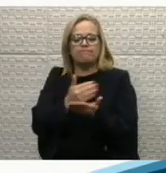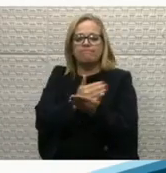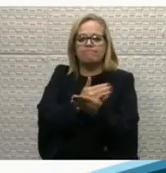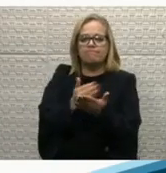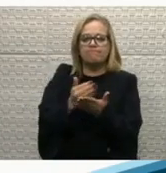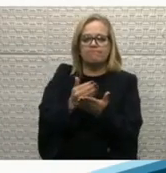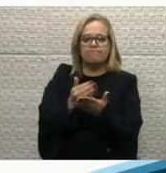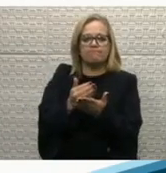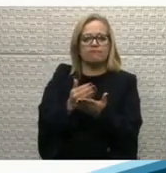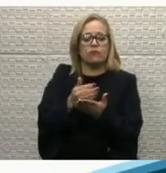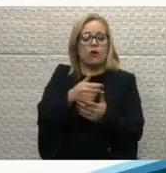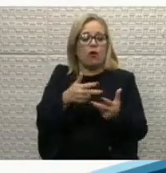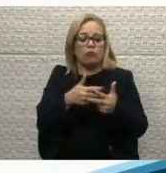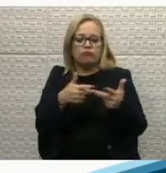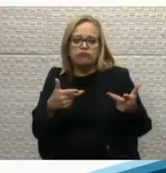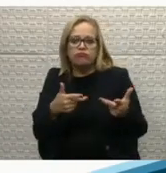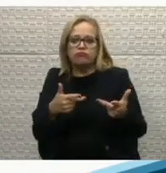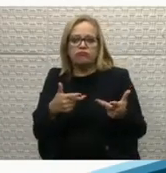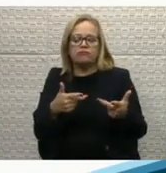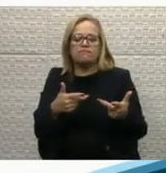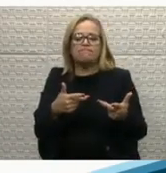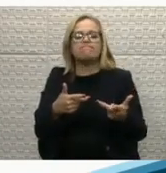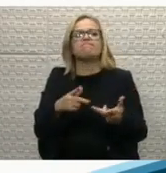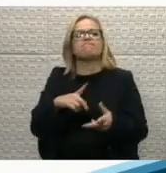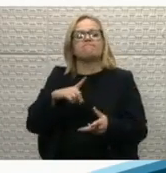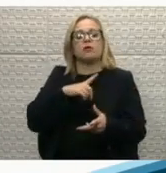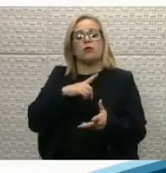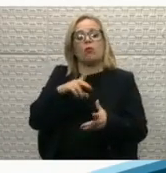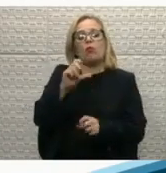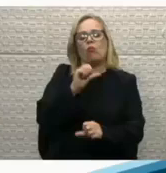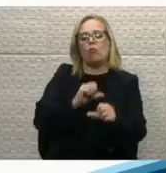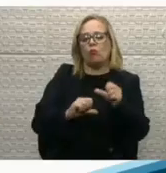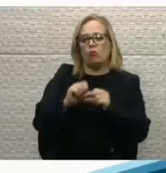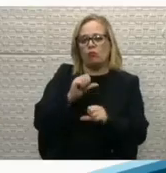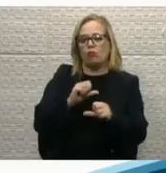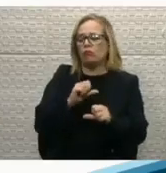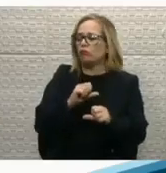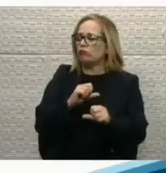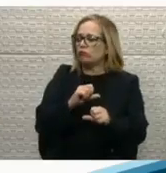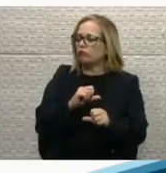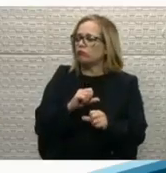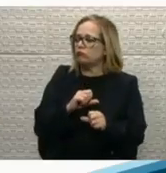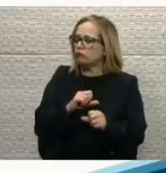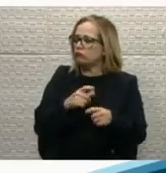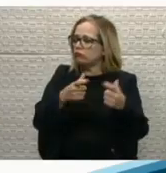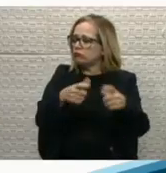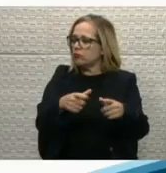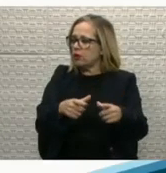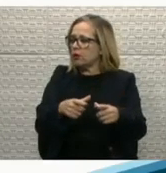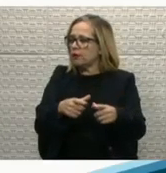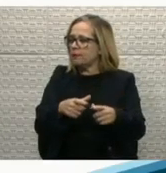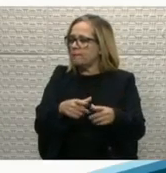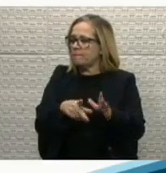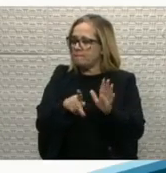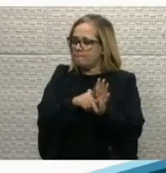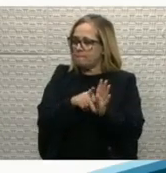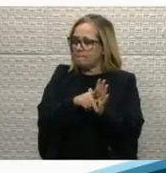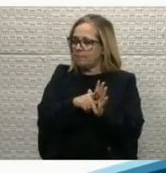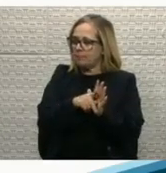um operador linear. Então, eu preciso ter uma transformação de um espaço nele